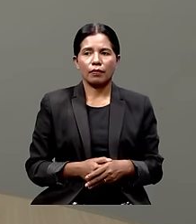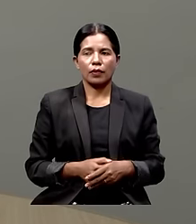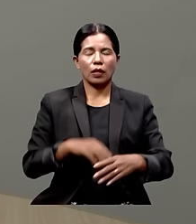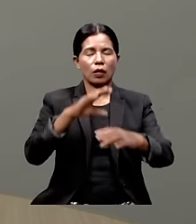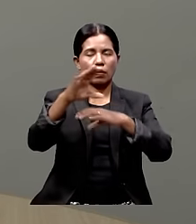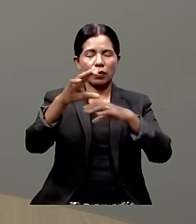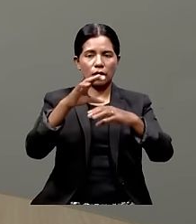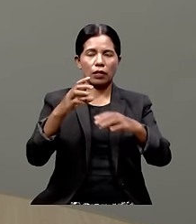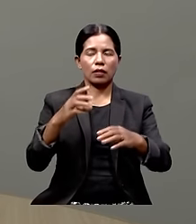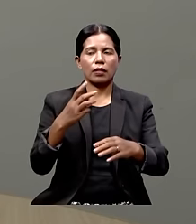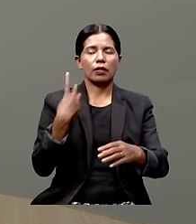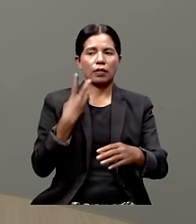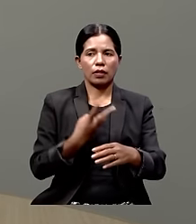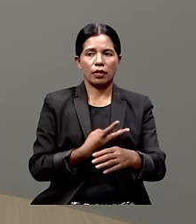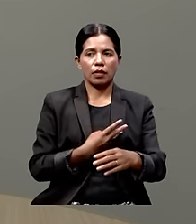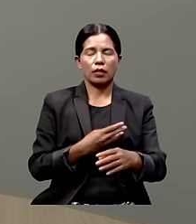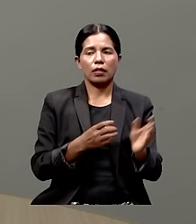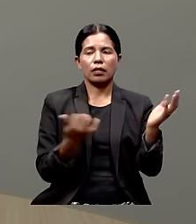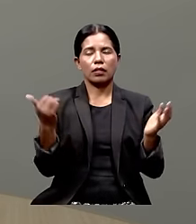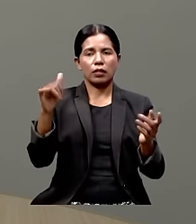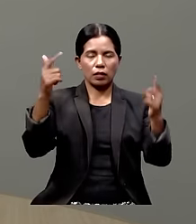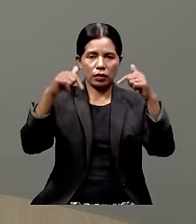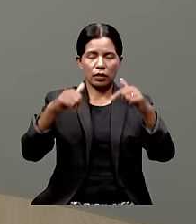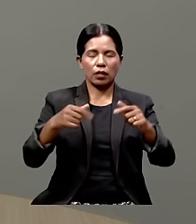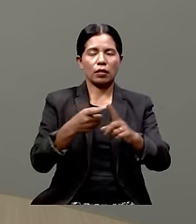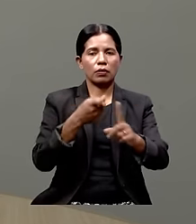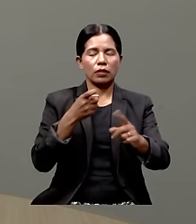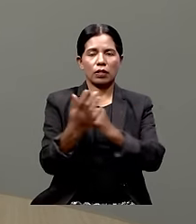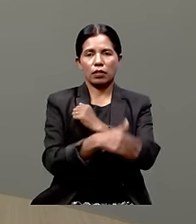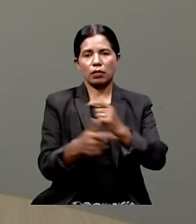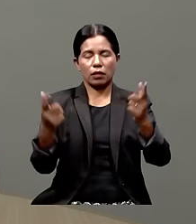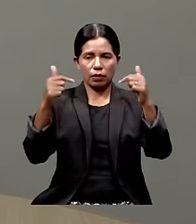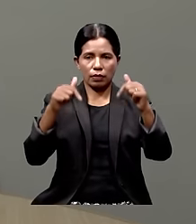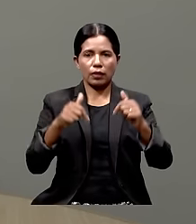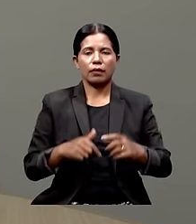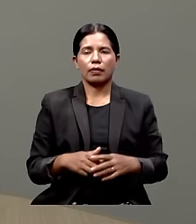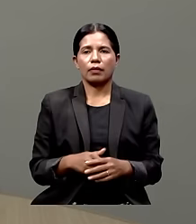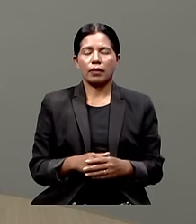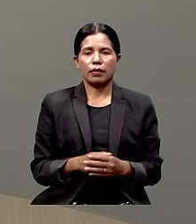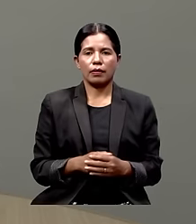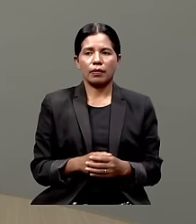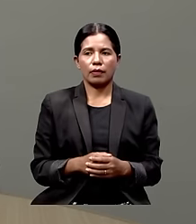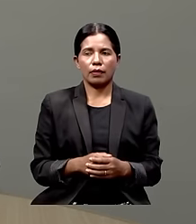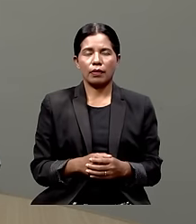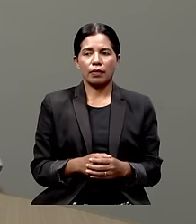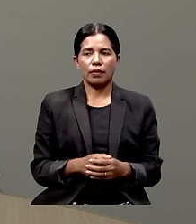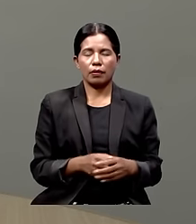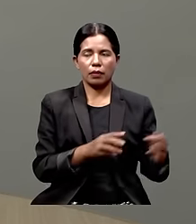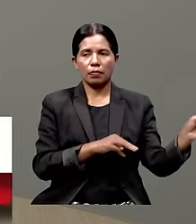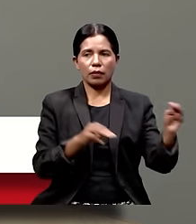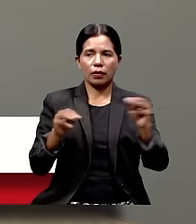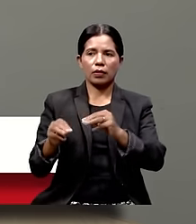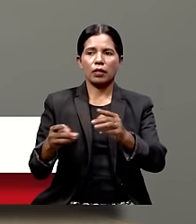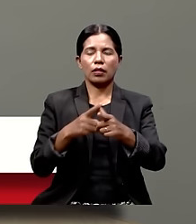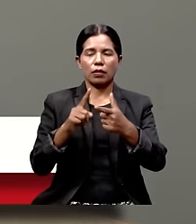comunicação nebe mas às vezes, por exemplo, sira paciente sira mai, depois vai ia médico sira nebe mas que refere, depois de